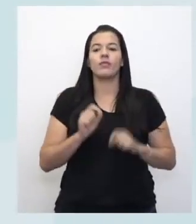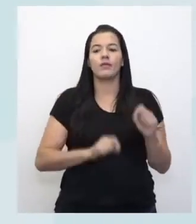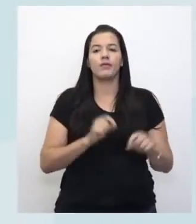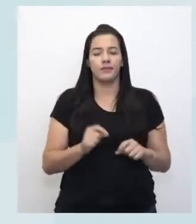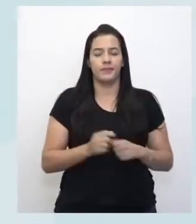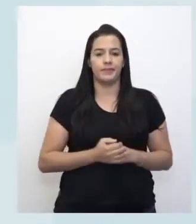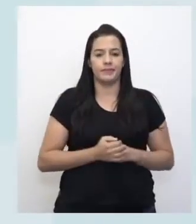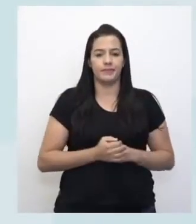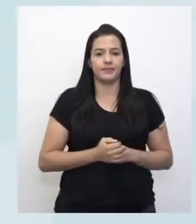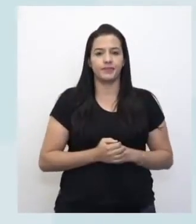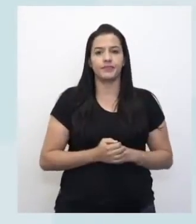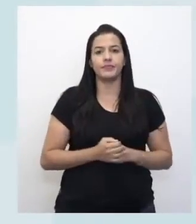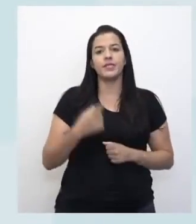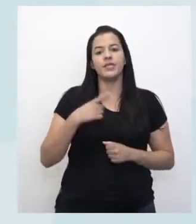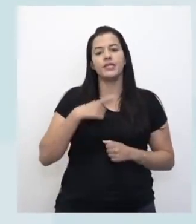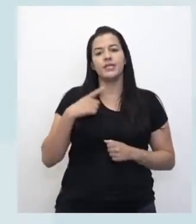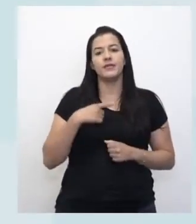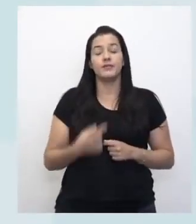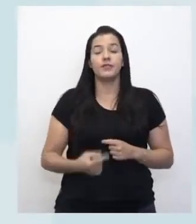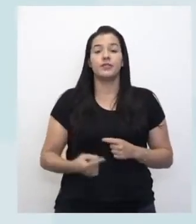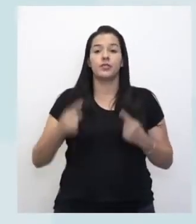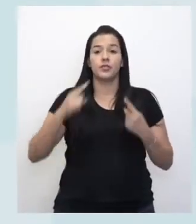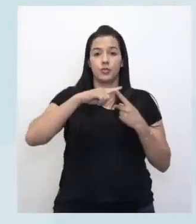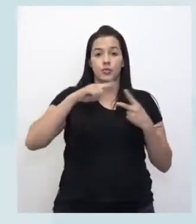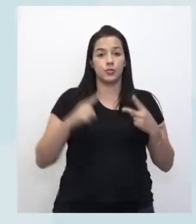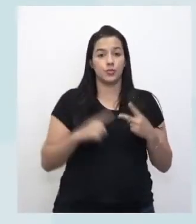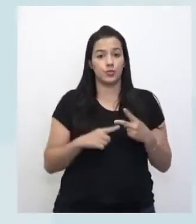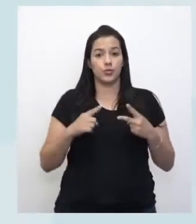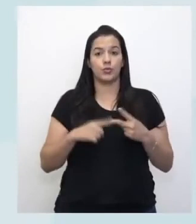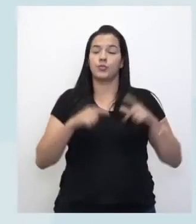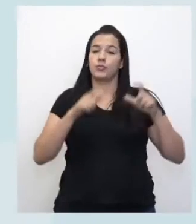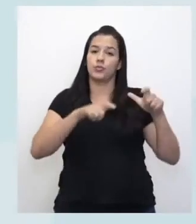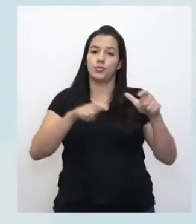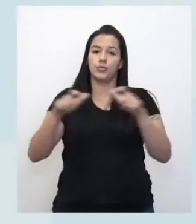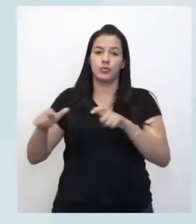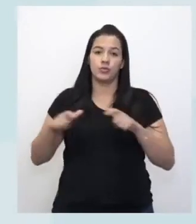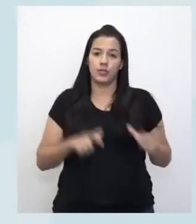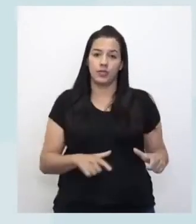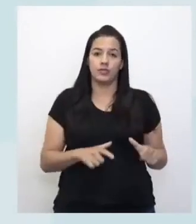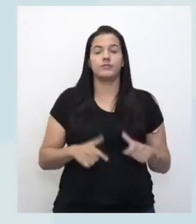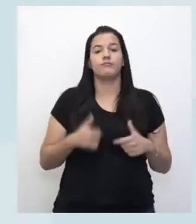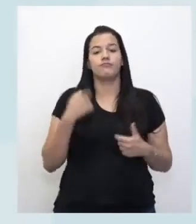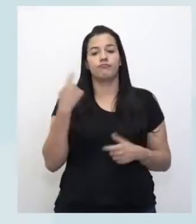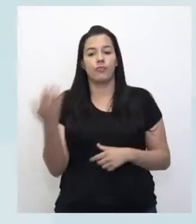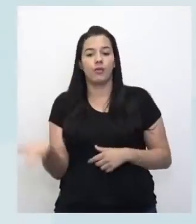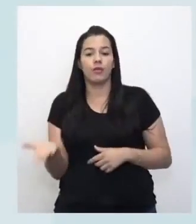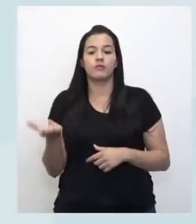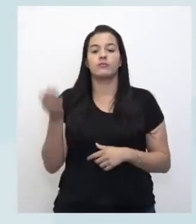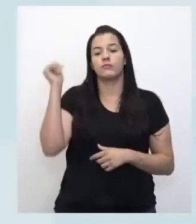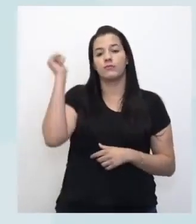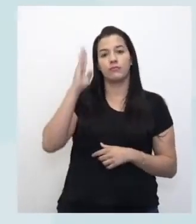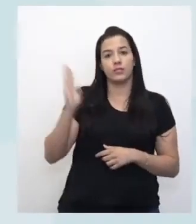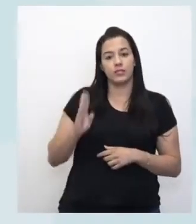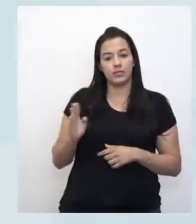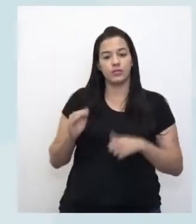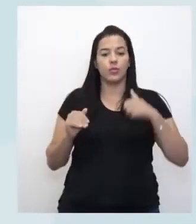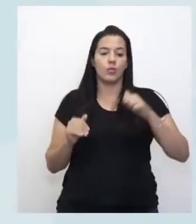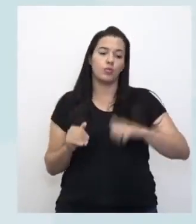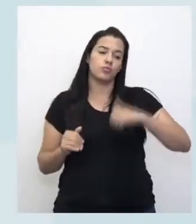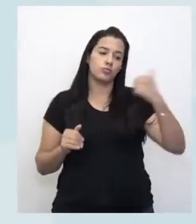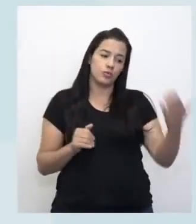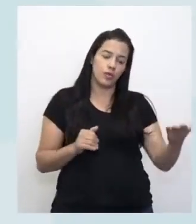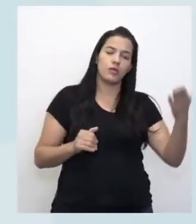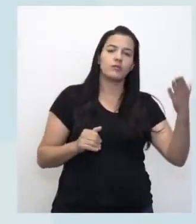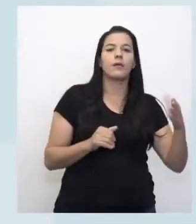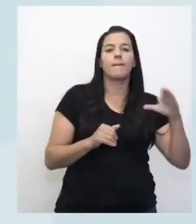opõem, estabelecida entre 2 nações, né? De um lado, a pátria, que é o Brasil, e do outro lado, o exílio, que é Portugal,